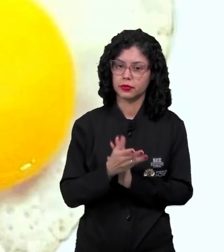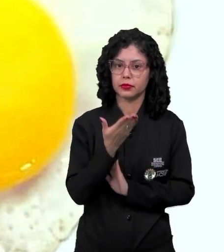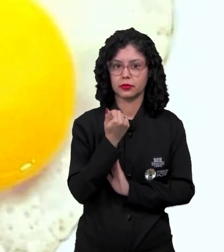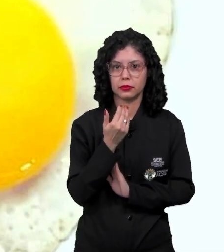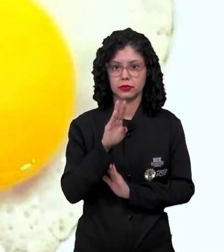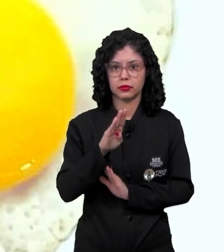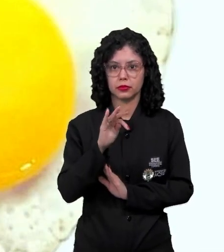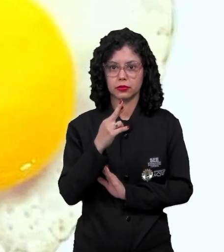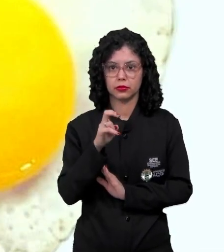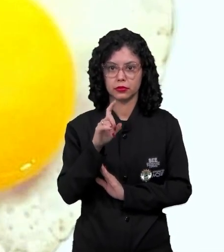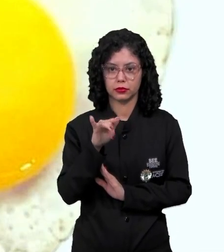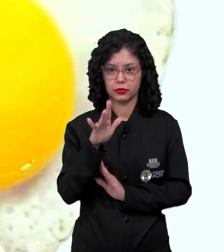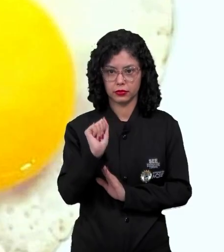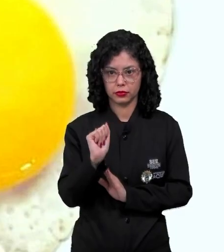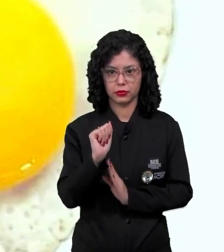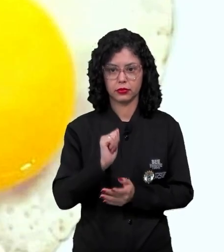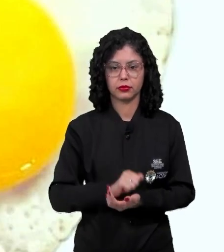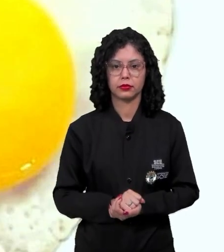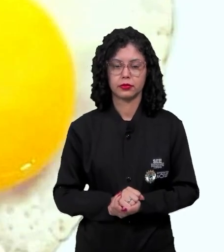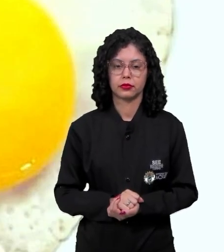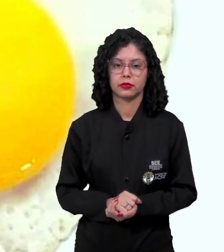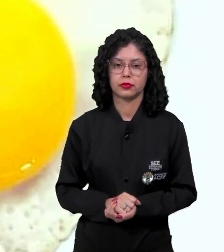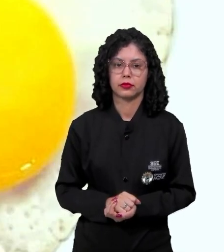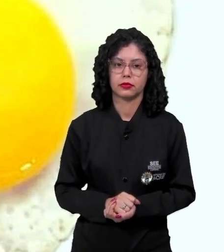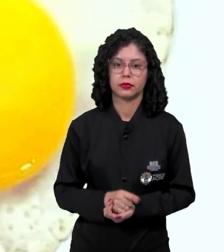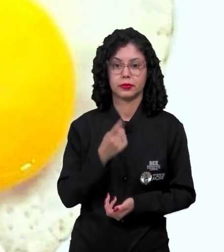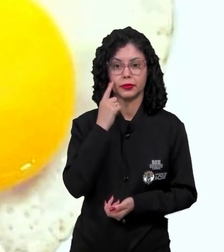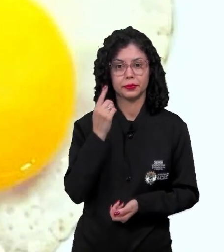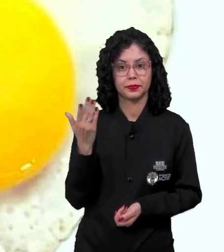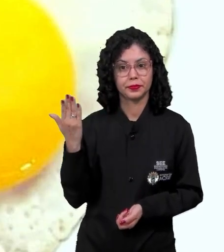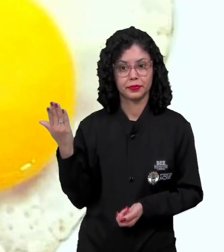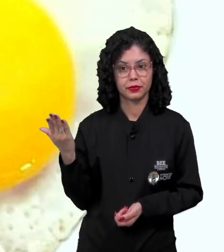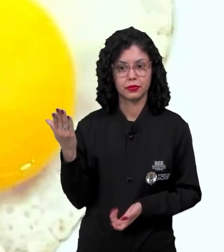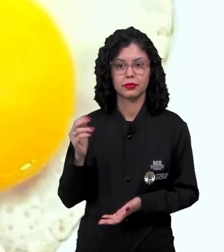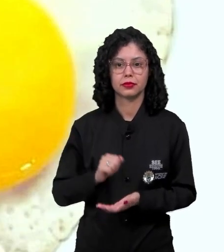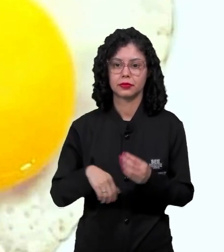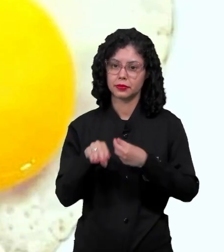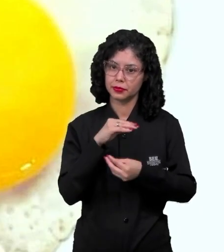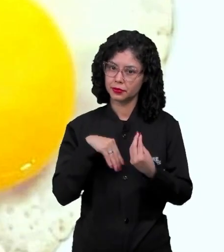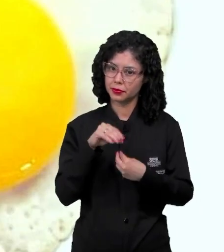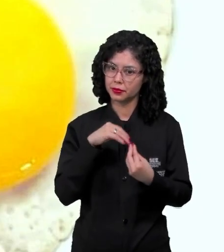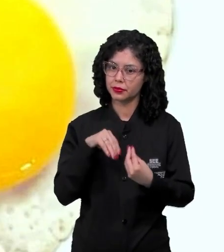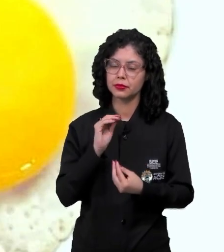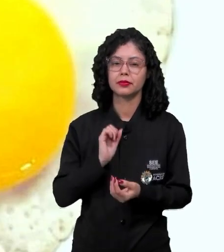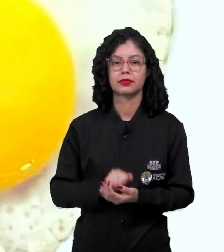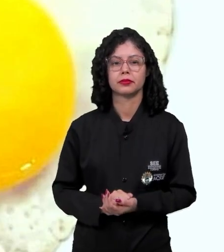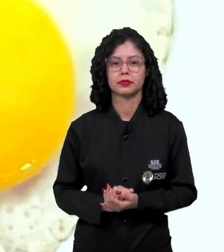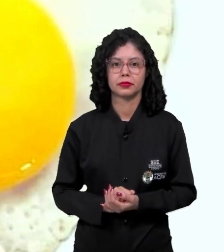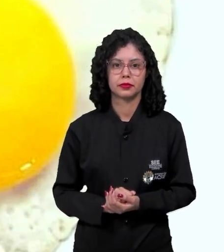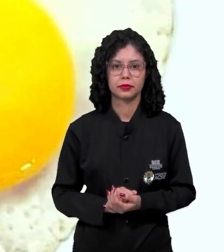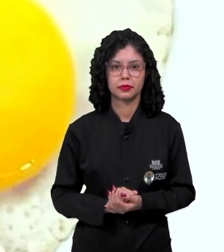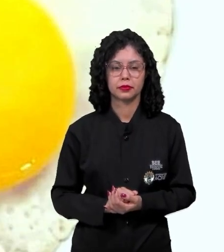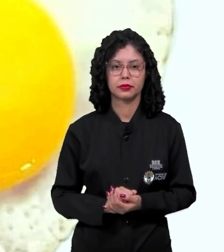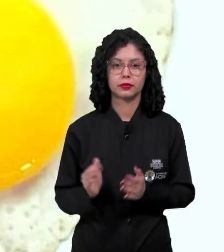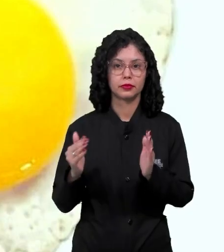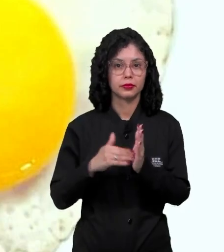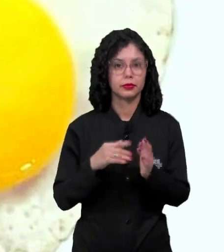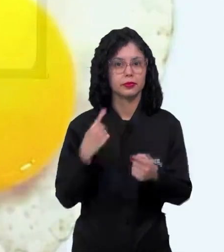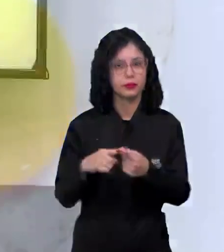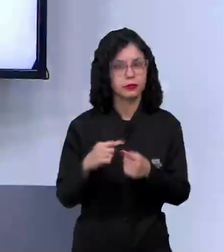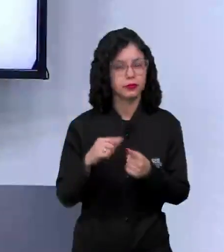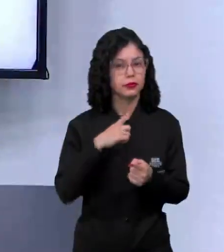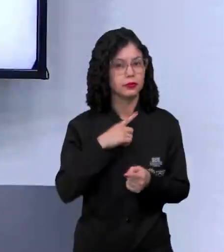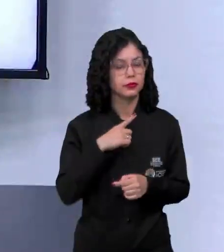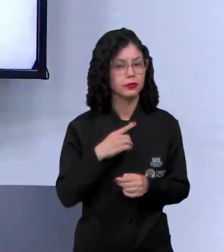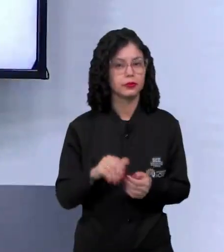é a baixaria. Então, olha só como isso também faz parte da culinária. Até porque nós